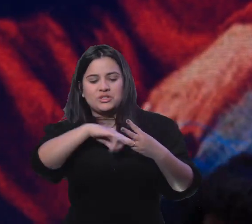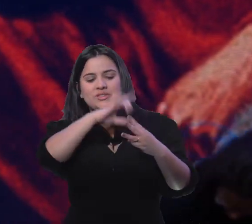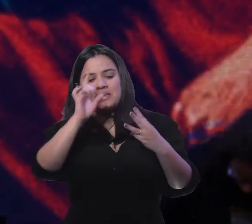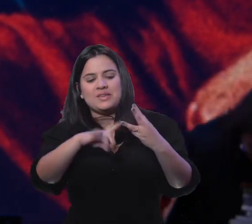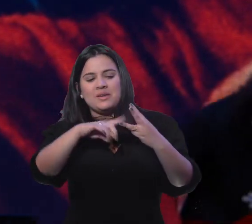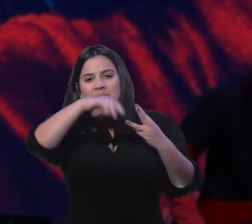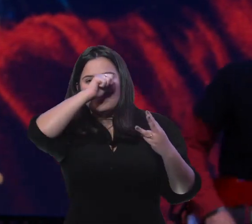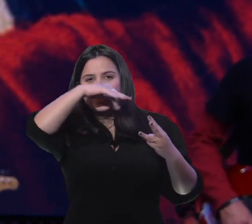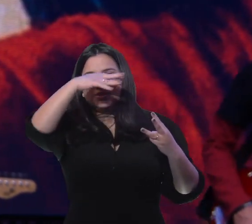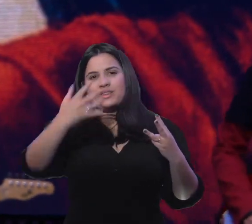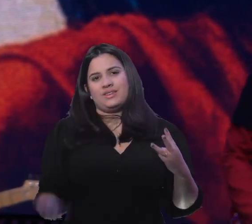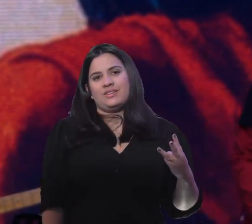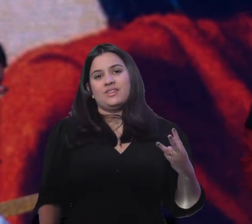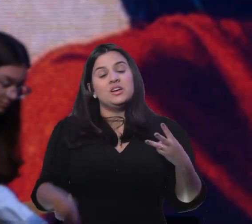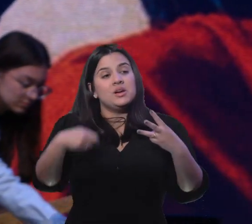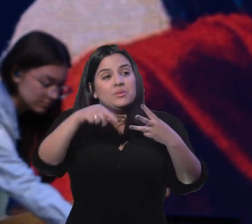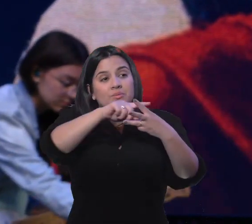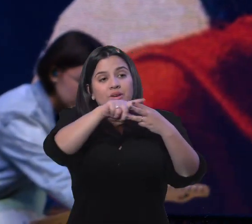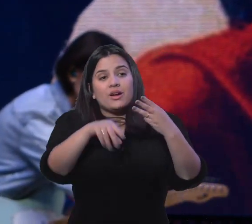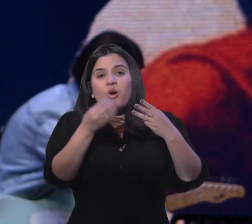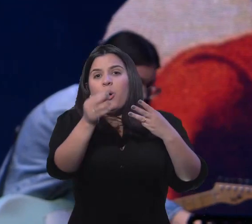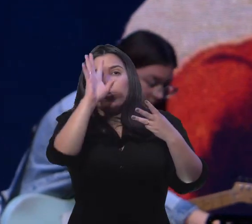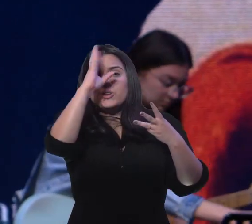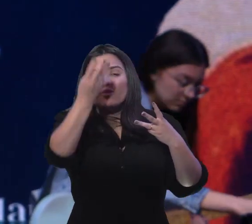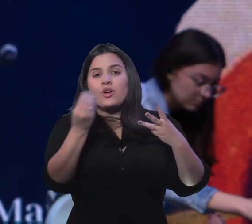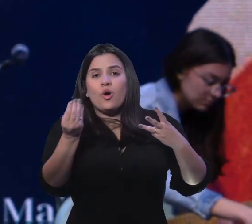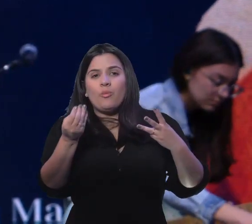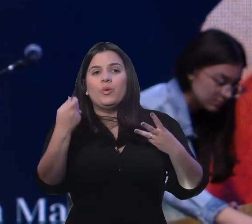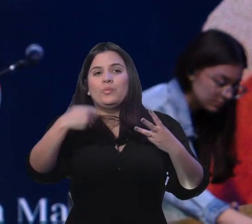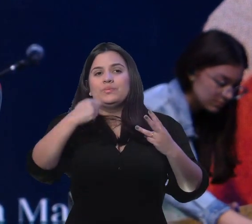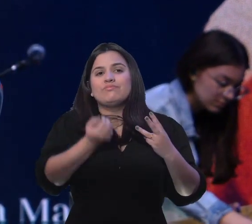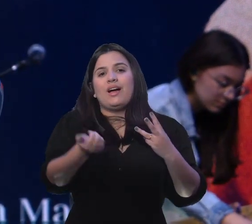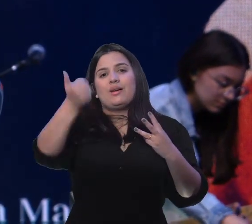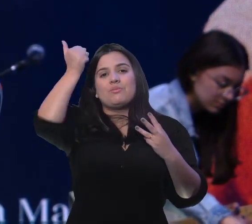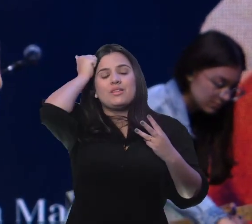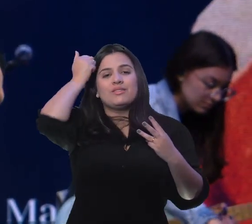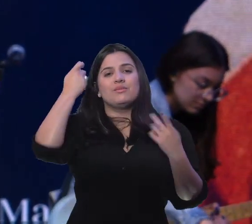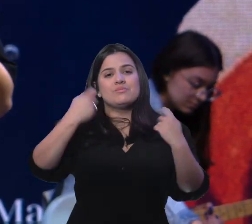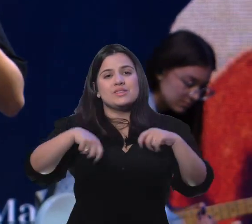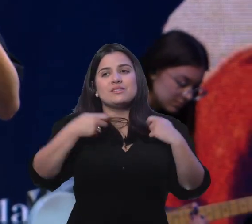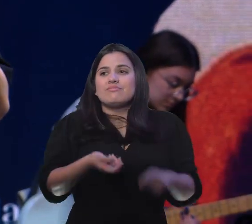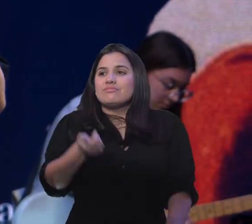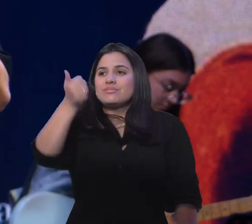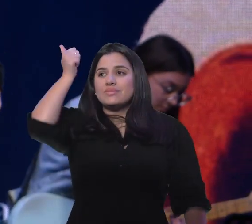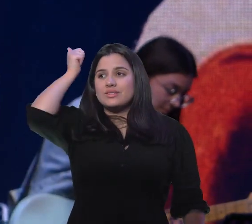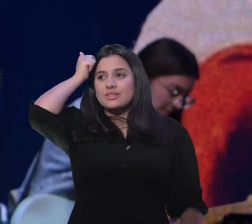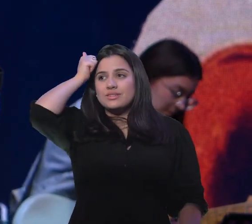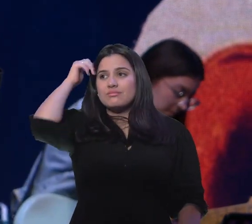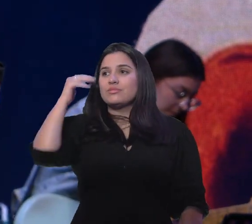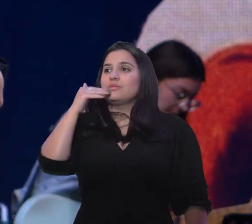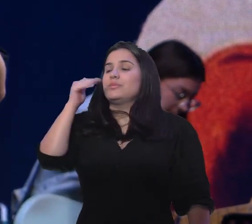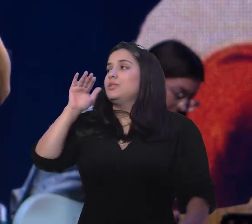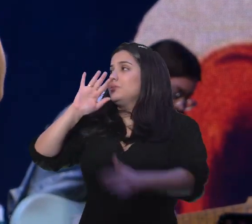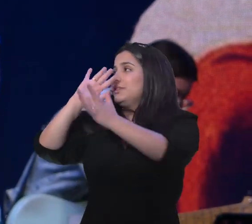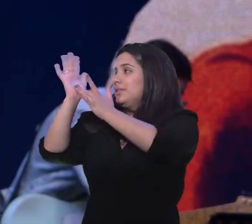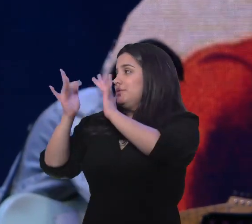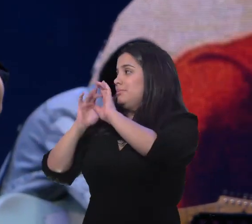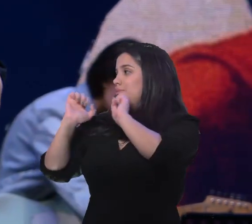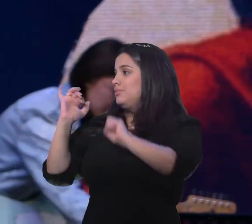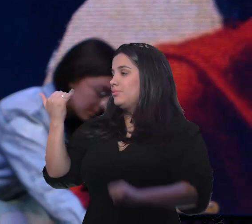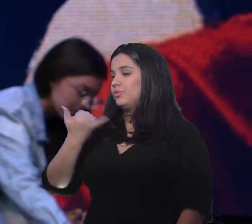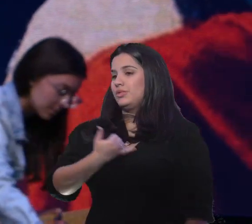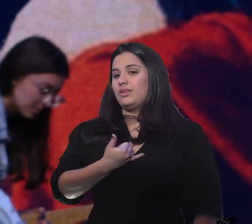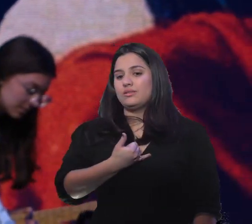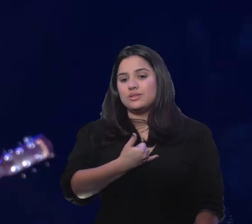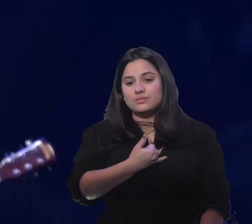é se arrepender. E eu peço que o Espírito Santo possa tocar nos corações de vocês, no meu coração, porque quando eu fiz essa mensagem, eu fui